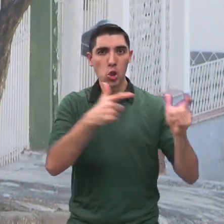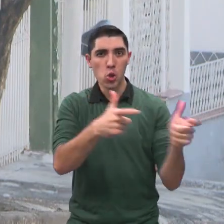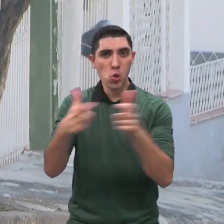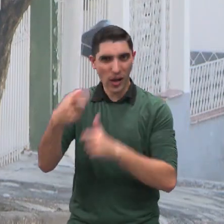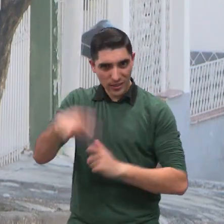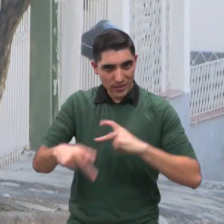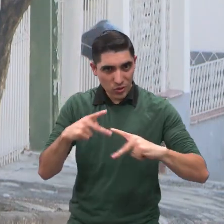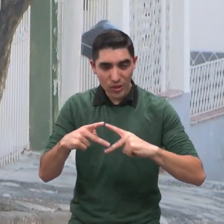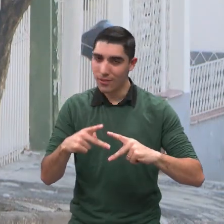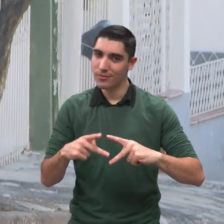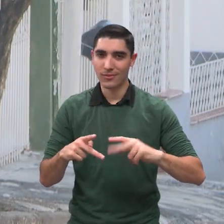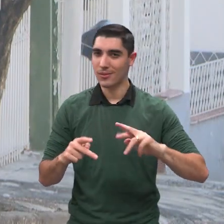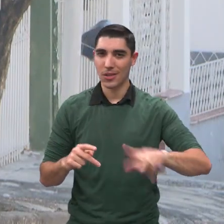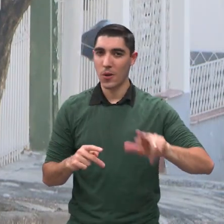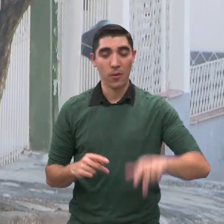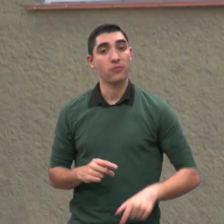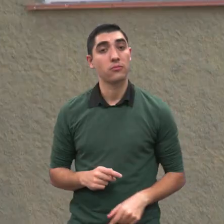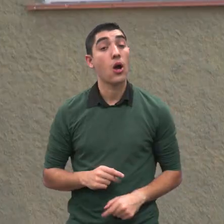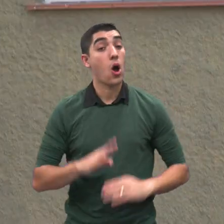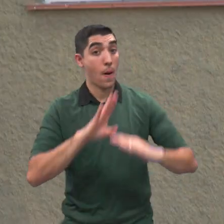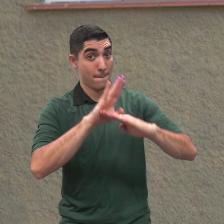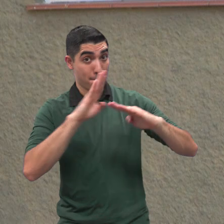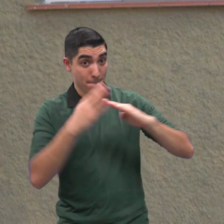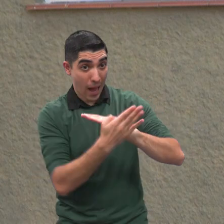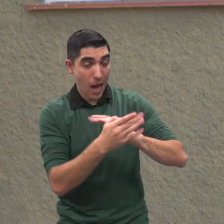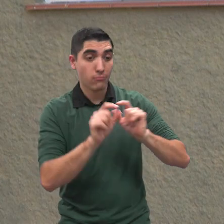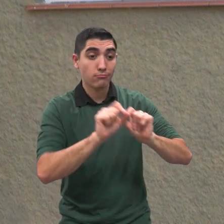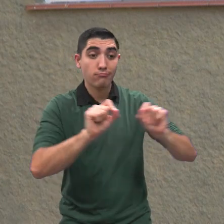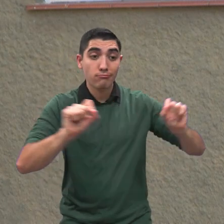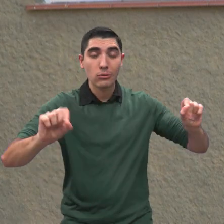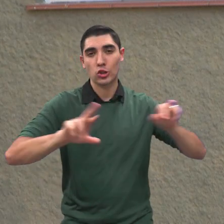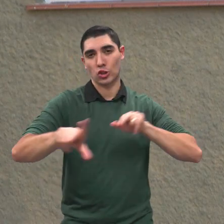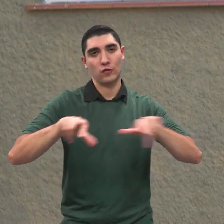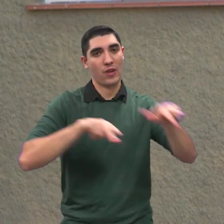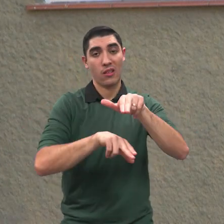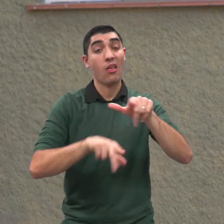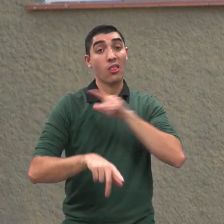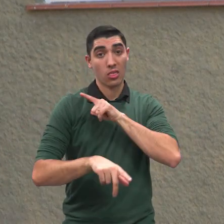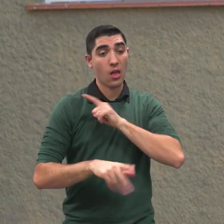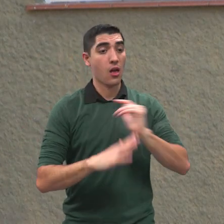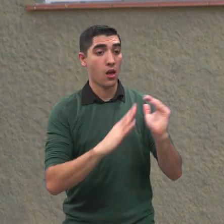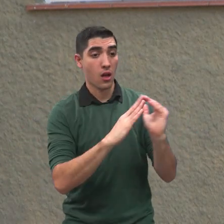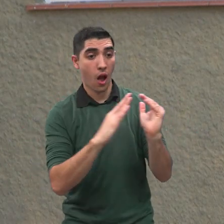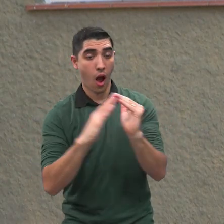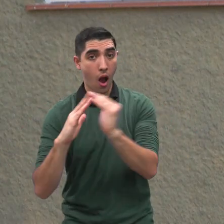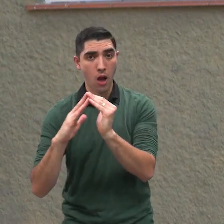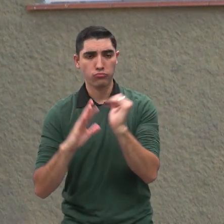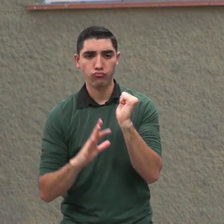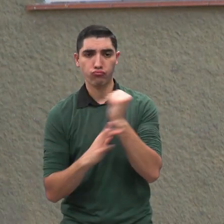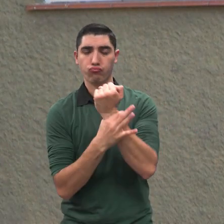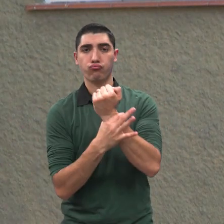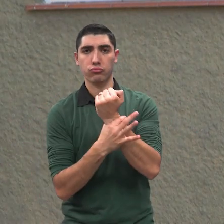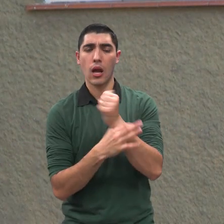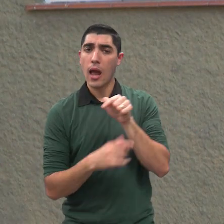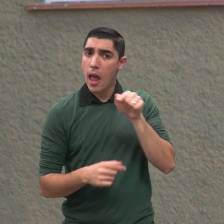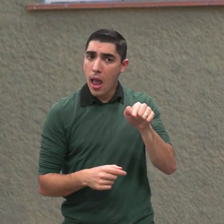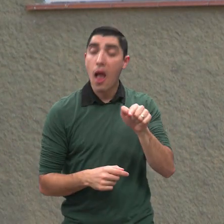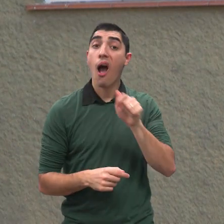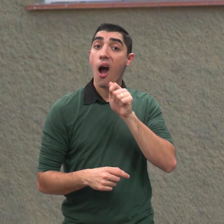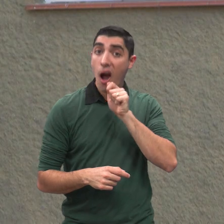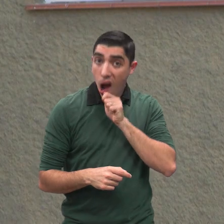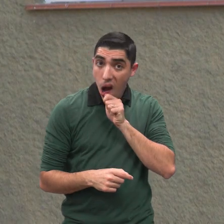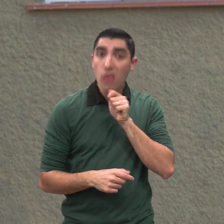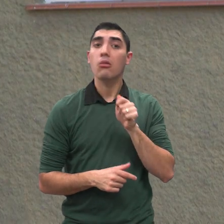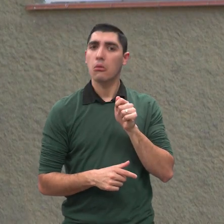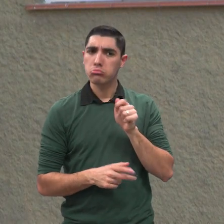regra em todas as regiões da cidade. Nos bairros, o cenário é bem diferente. As casas são protegidas. Um modelo